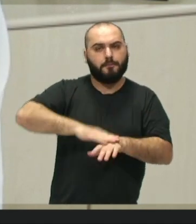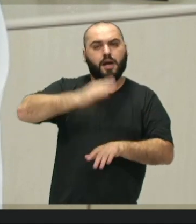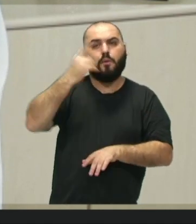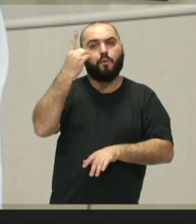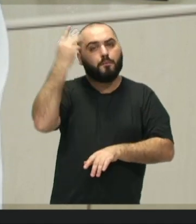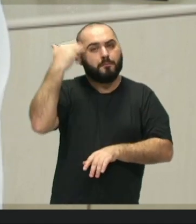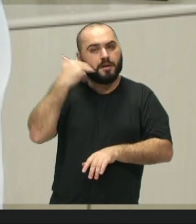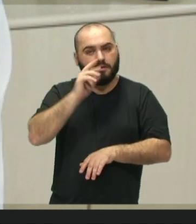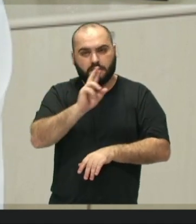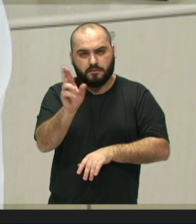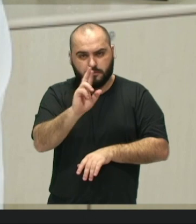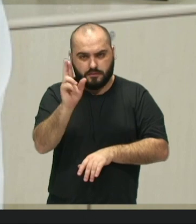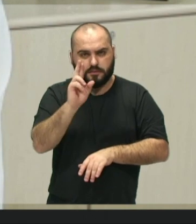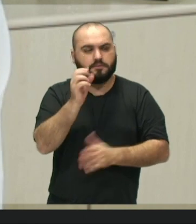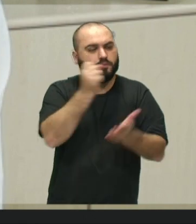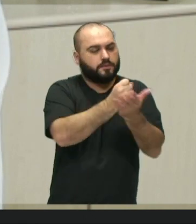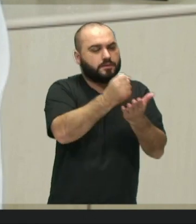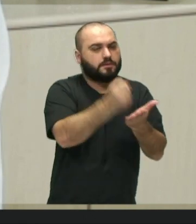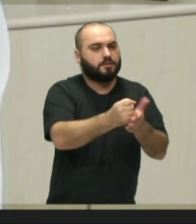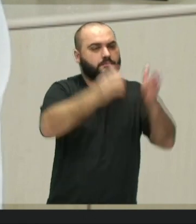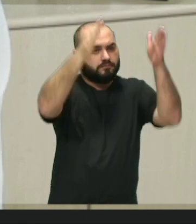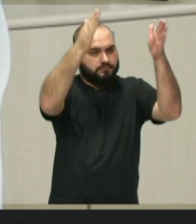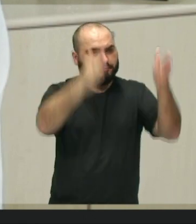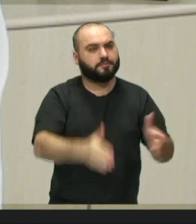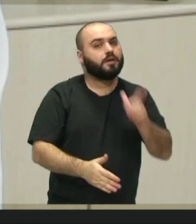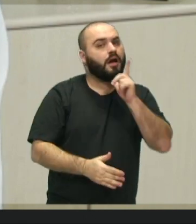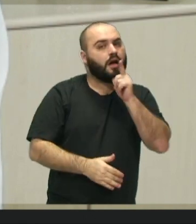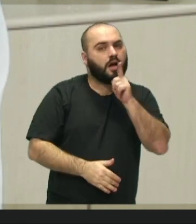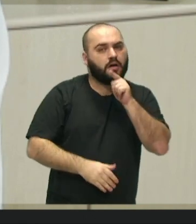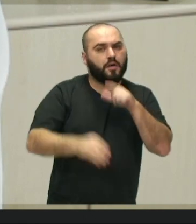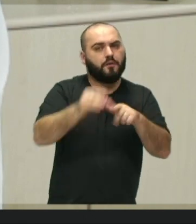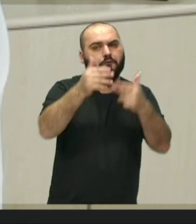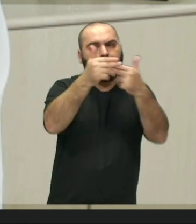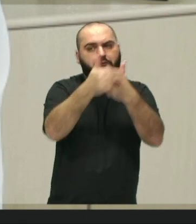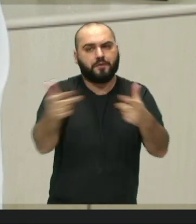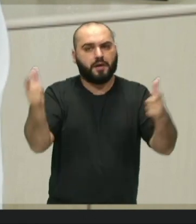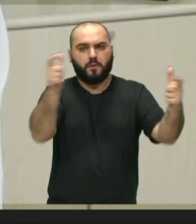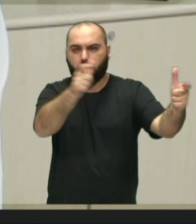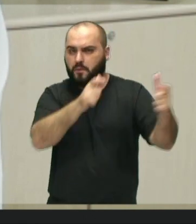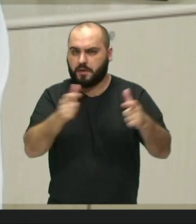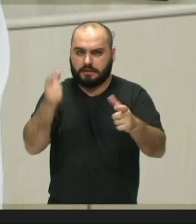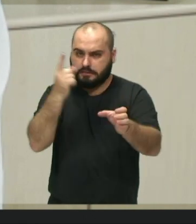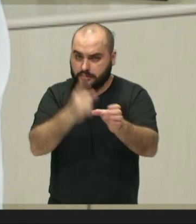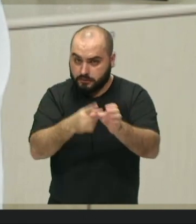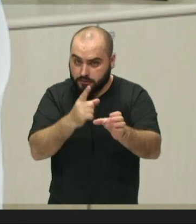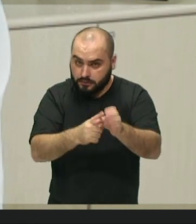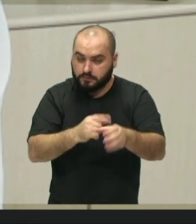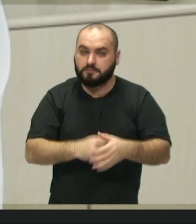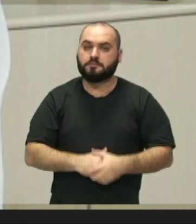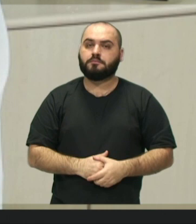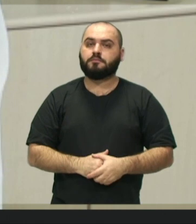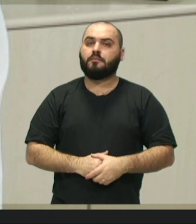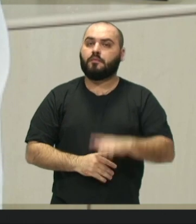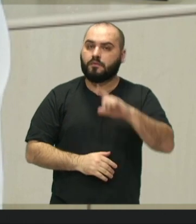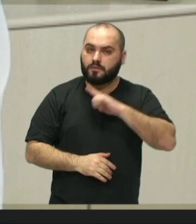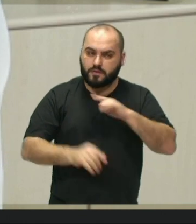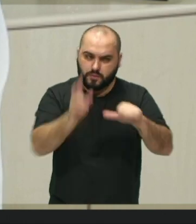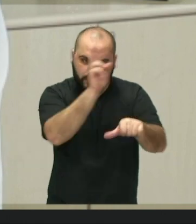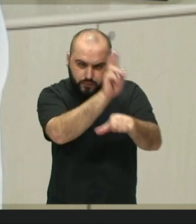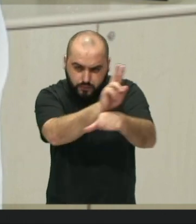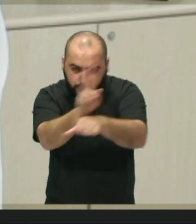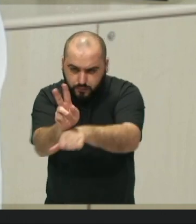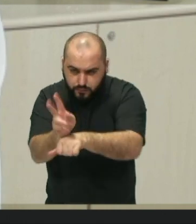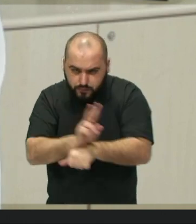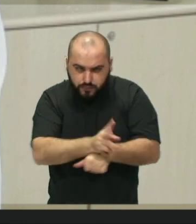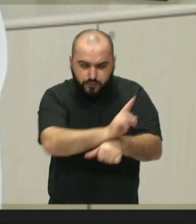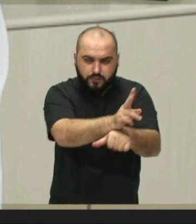a contratações de caixas d'água, distribuídas em vários pontos da cidade, a serviços de monitoramento,